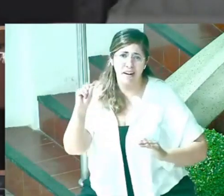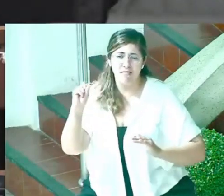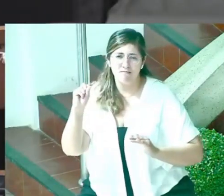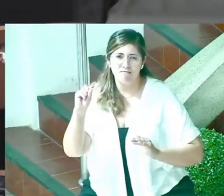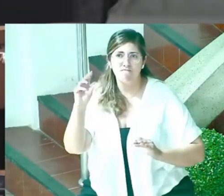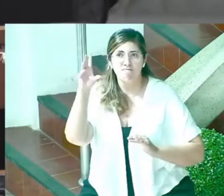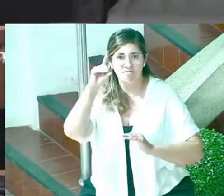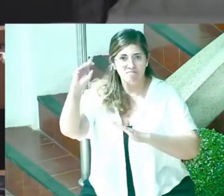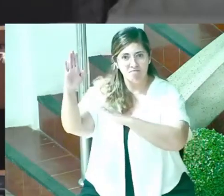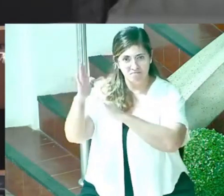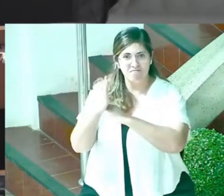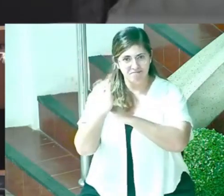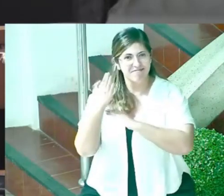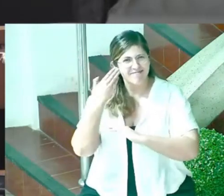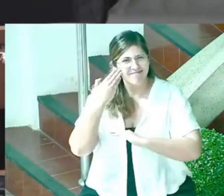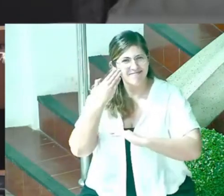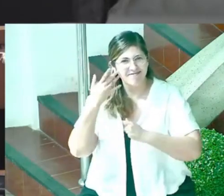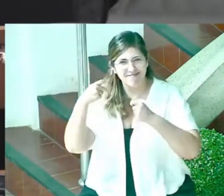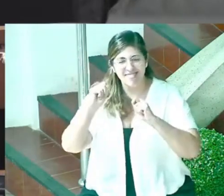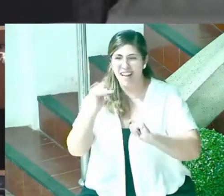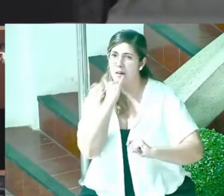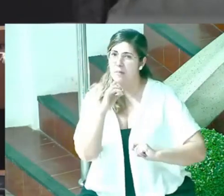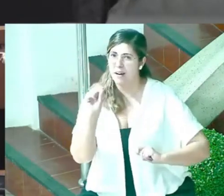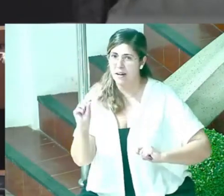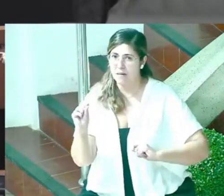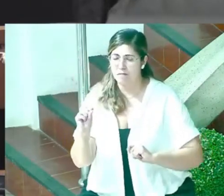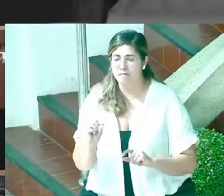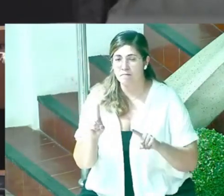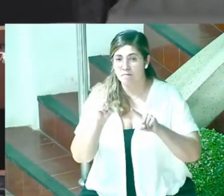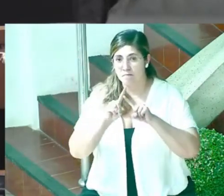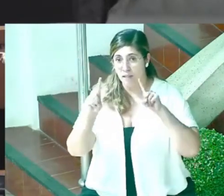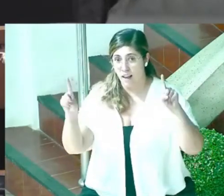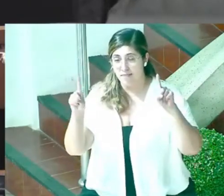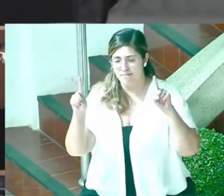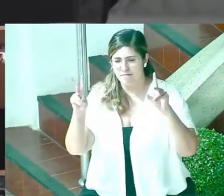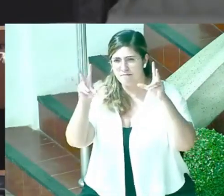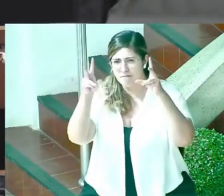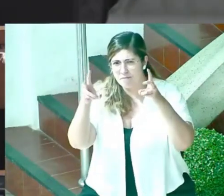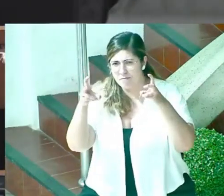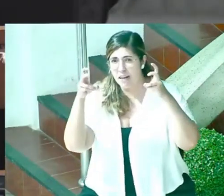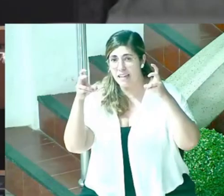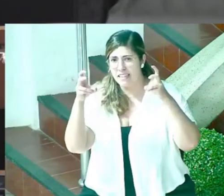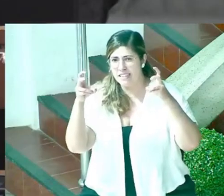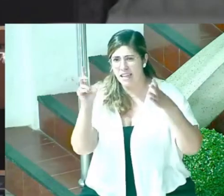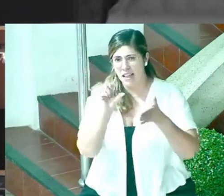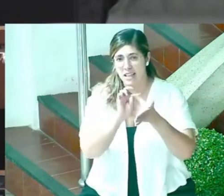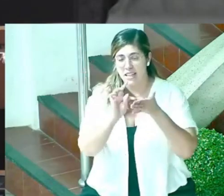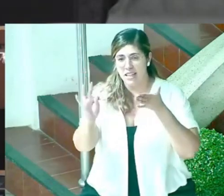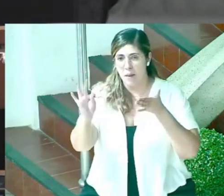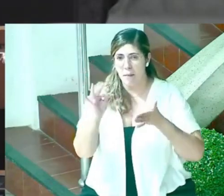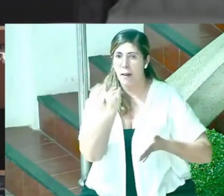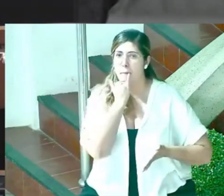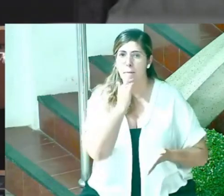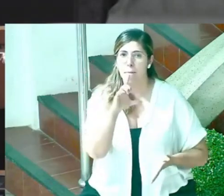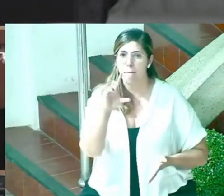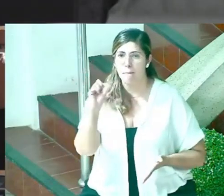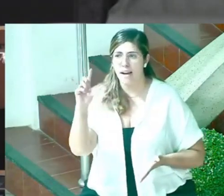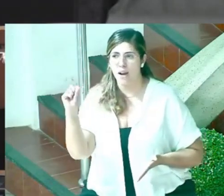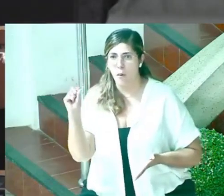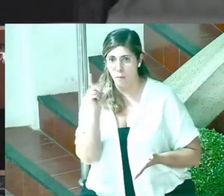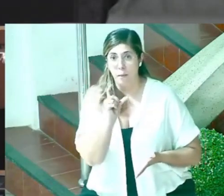Pai. Pai nosso que estás nos céus, santificado seja o teu nome. Venha o